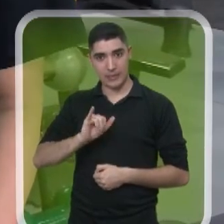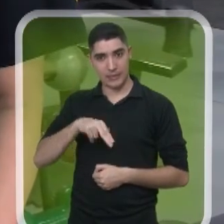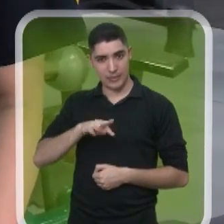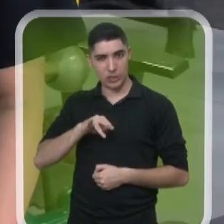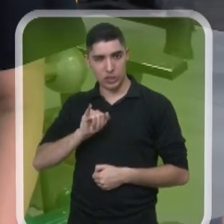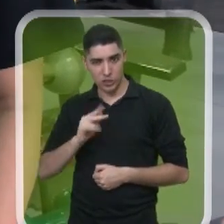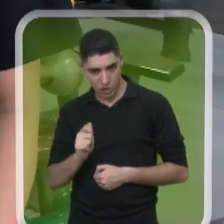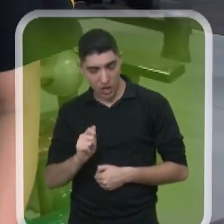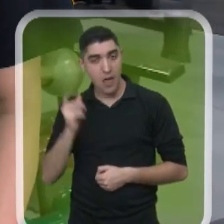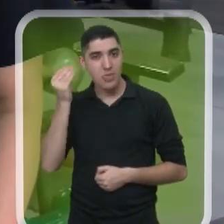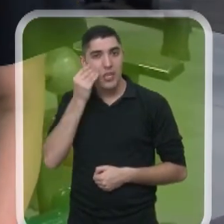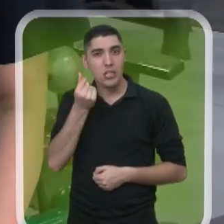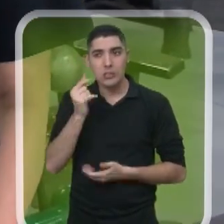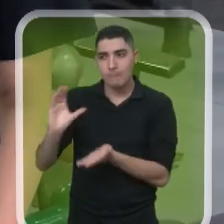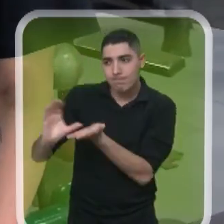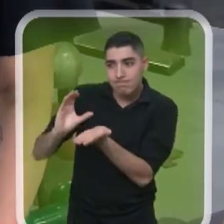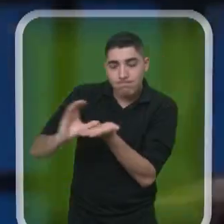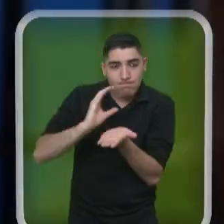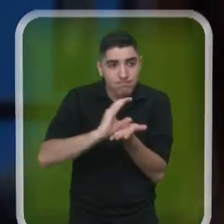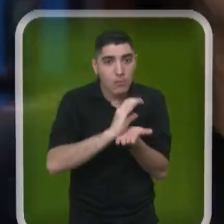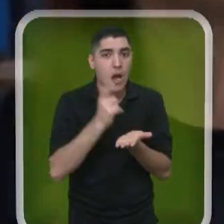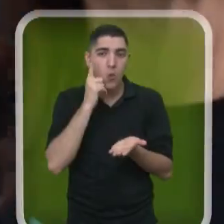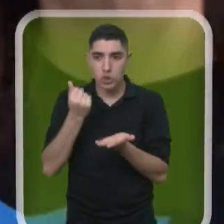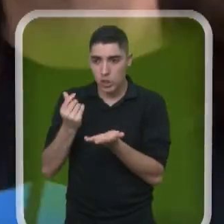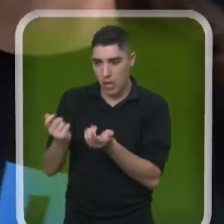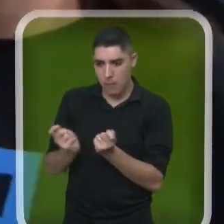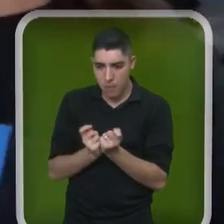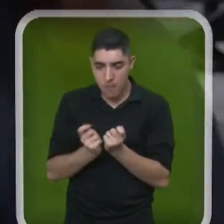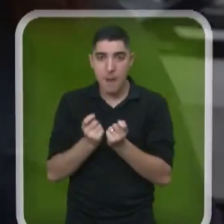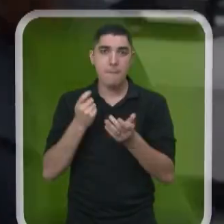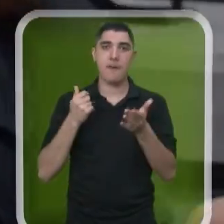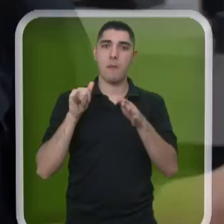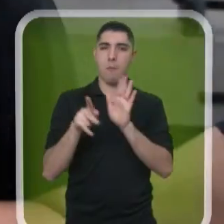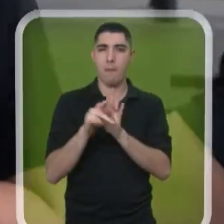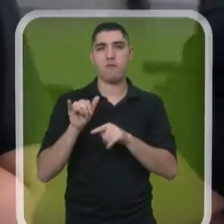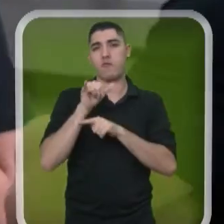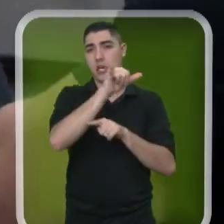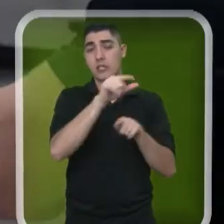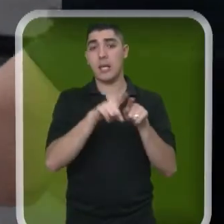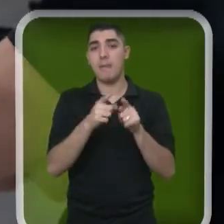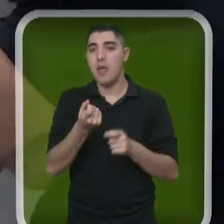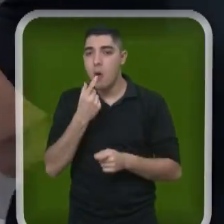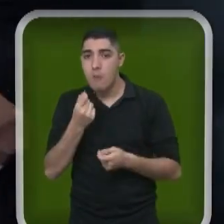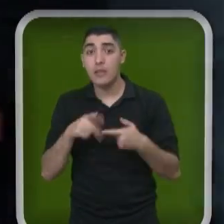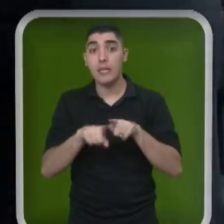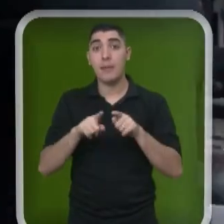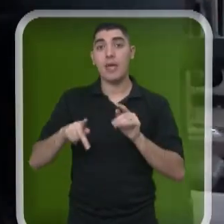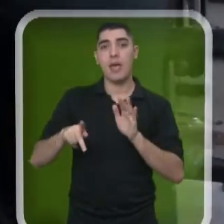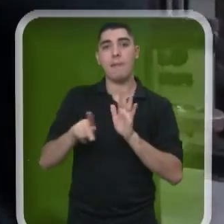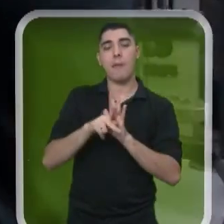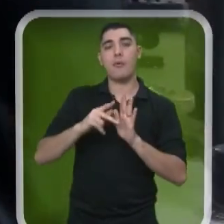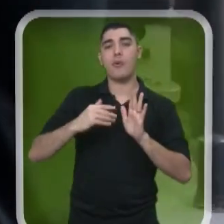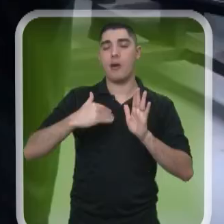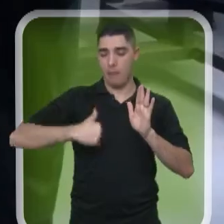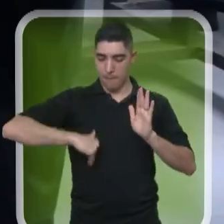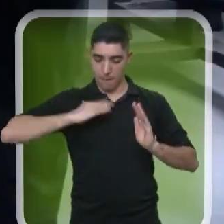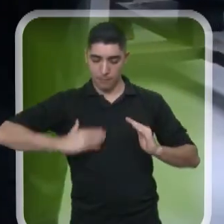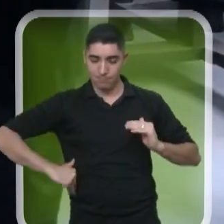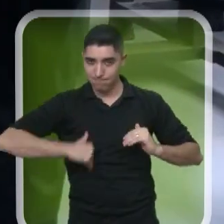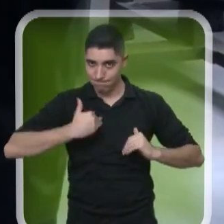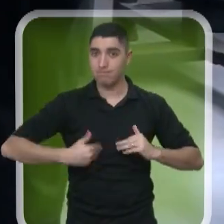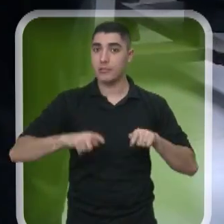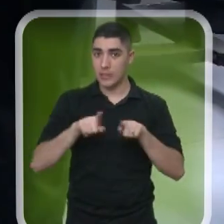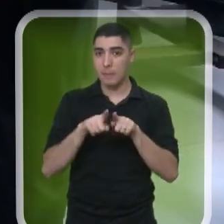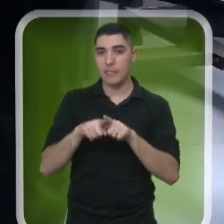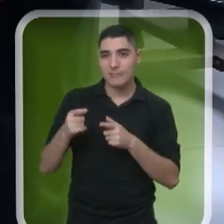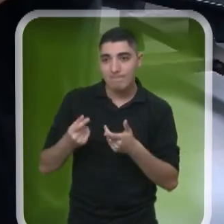levantar recursos para custear passagens, suplementos e até mesmo a tinta passada no corpo durante as apresentações. E na